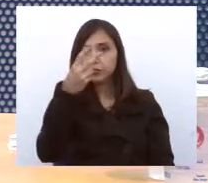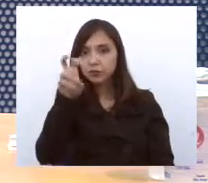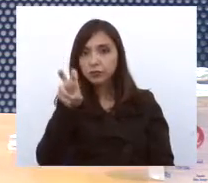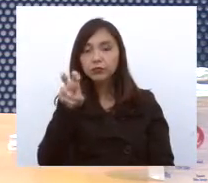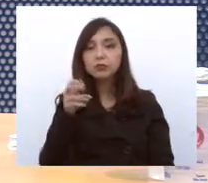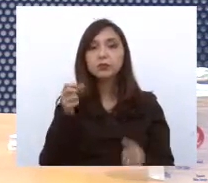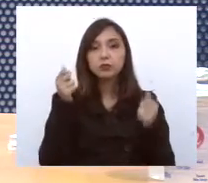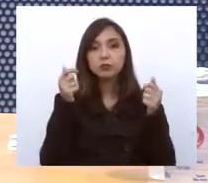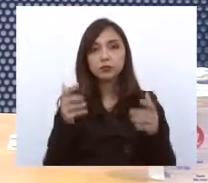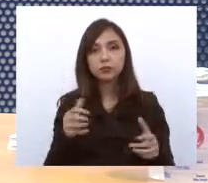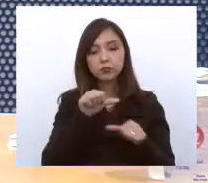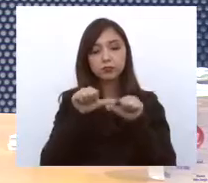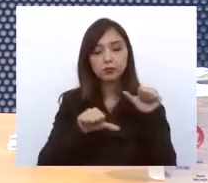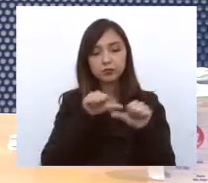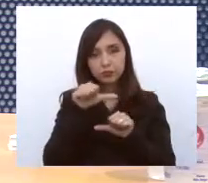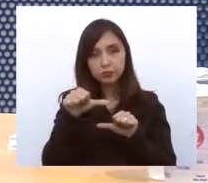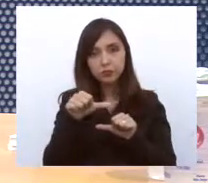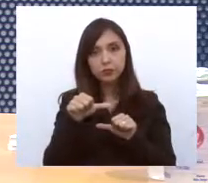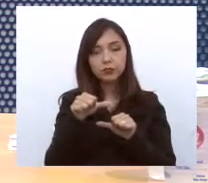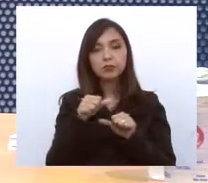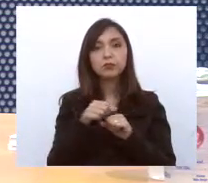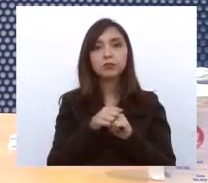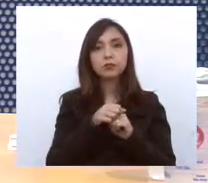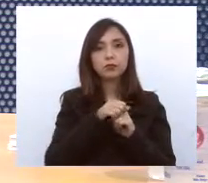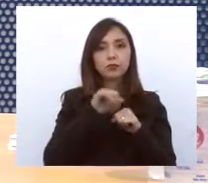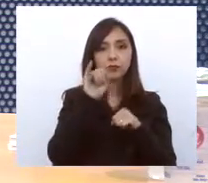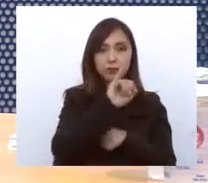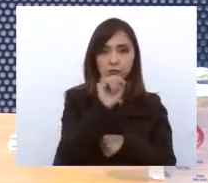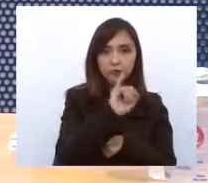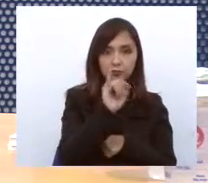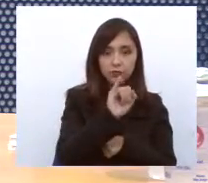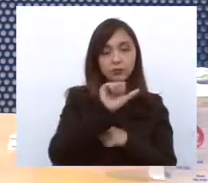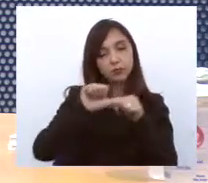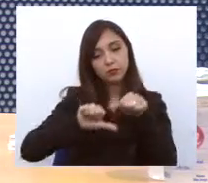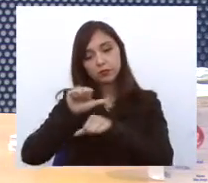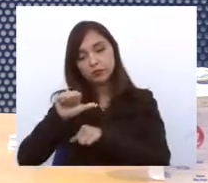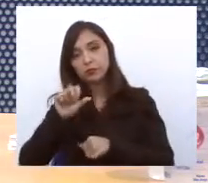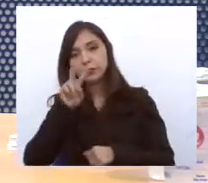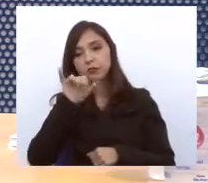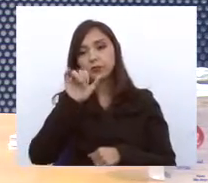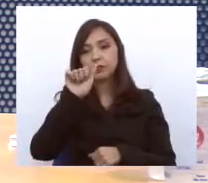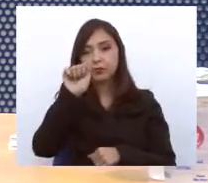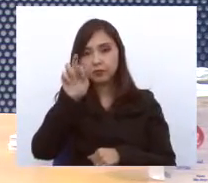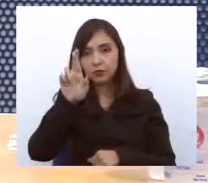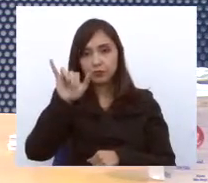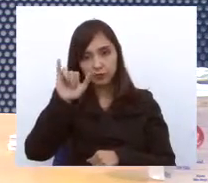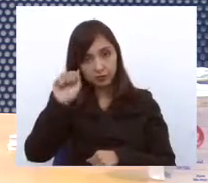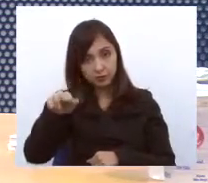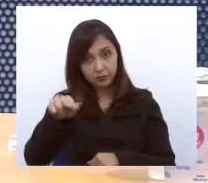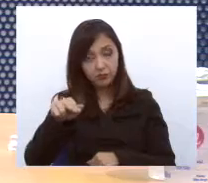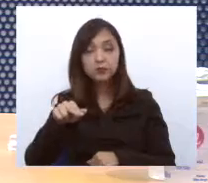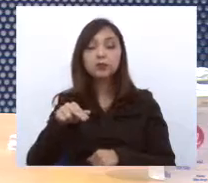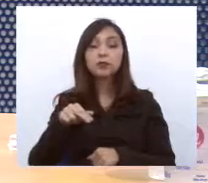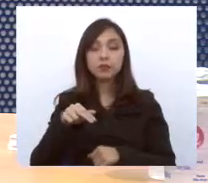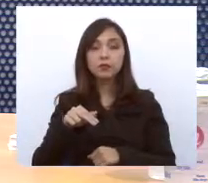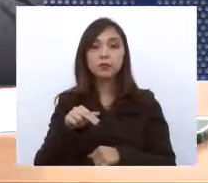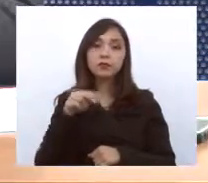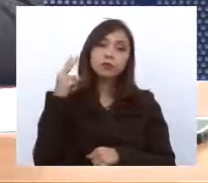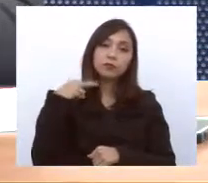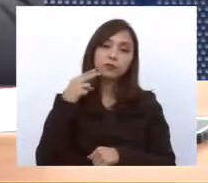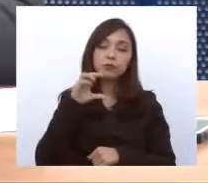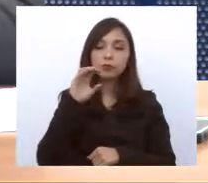4707/2015. Altera a denominação do bairro Itaim para a Vila Ani. Autor, vereador professor Rômulo